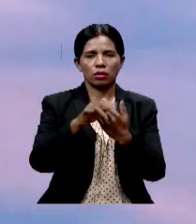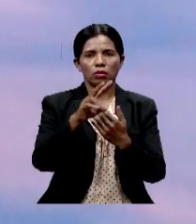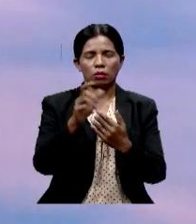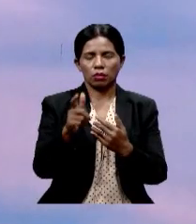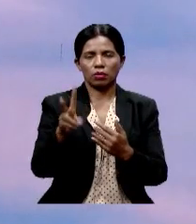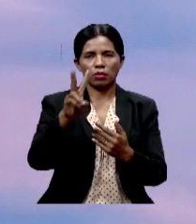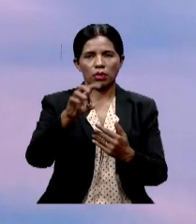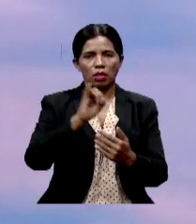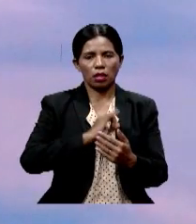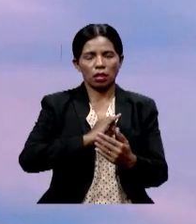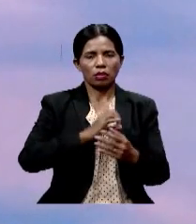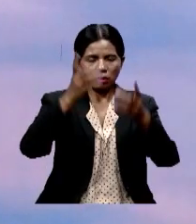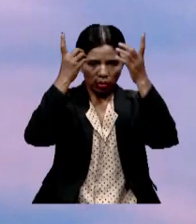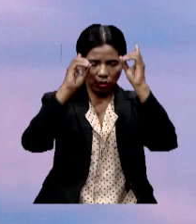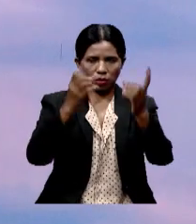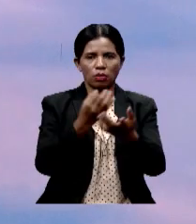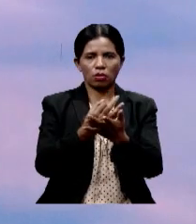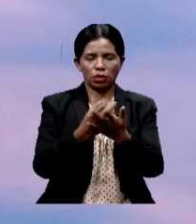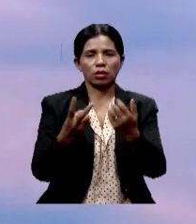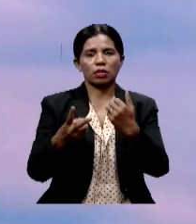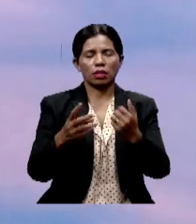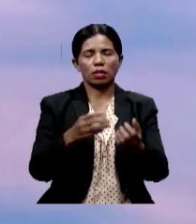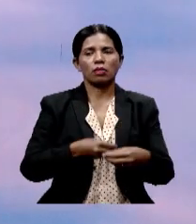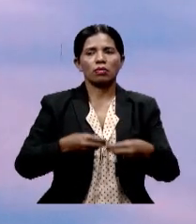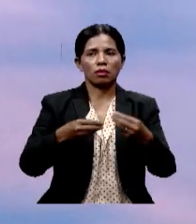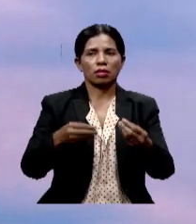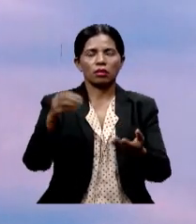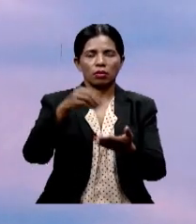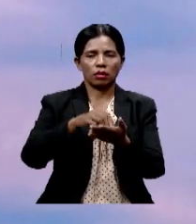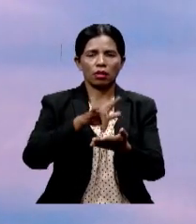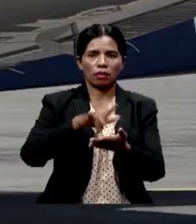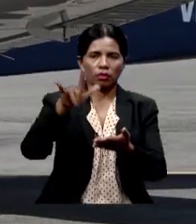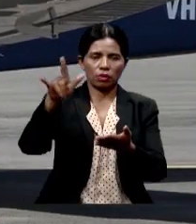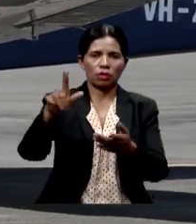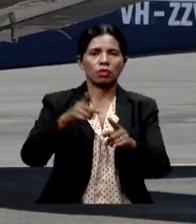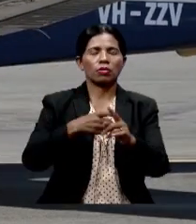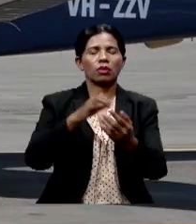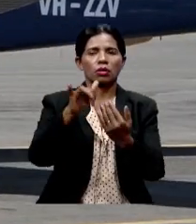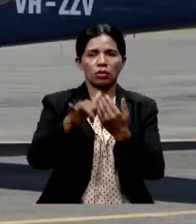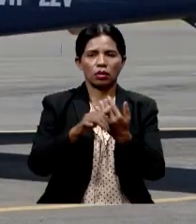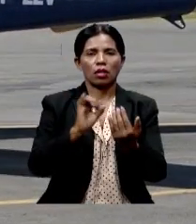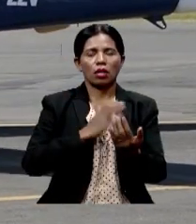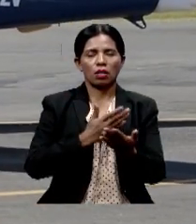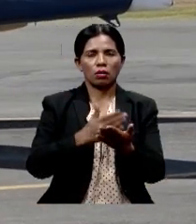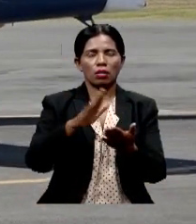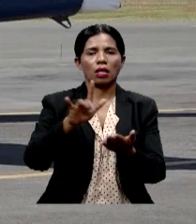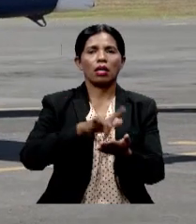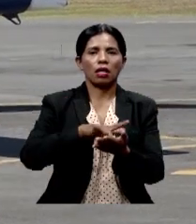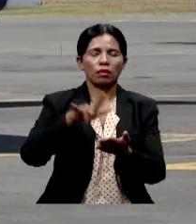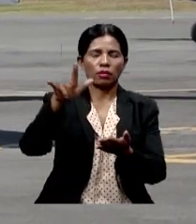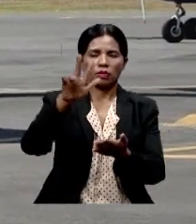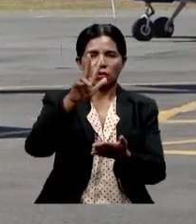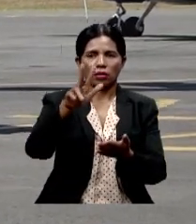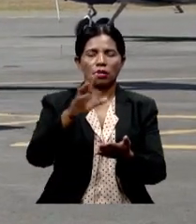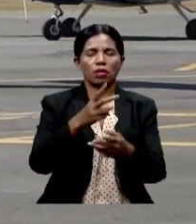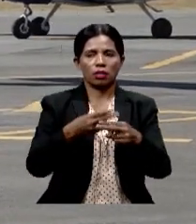ao decidir que se ótima profit será, nem a tua investir para avião, não é? E a Rufo lançou em ao só saquear um avião todo. Avião ida honaram